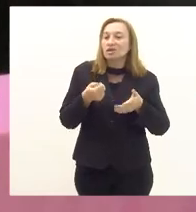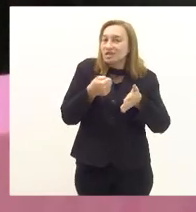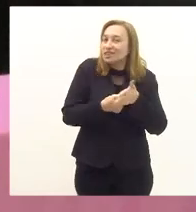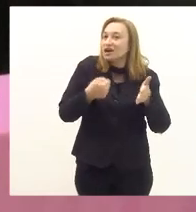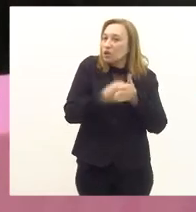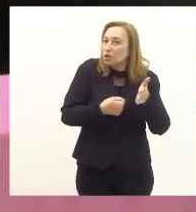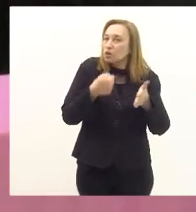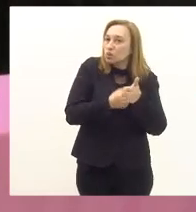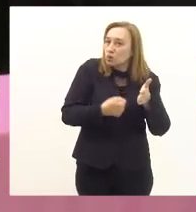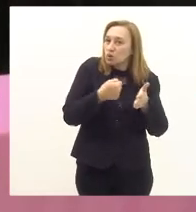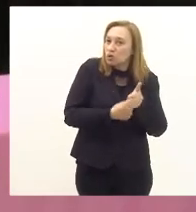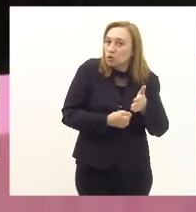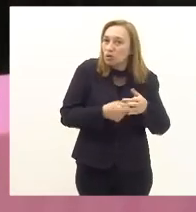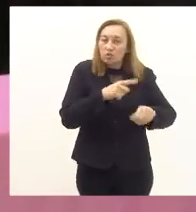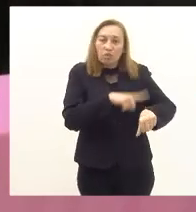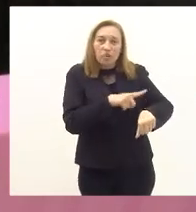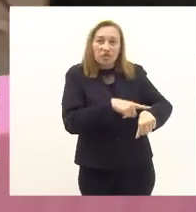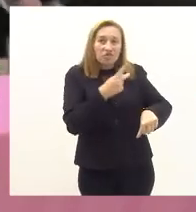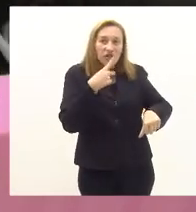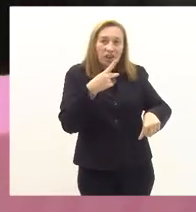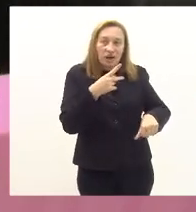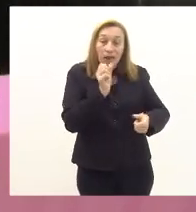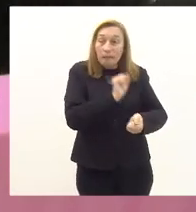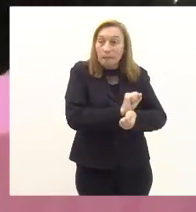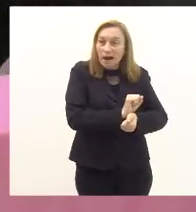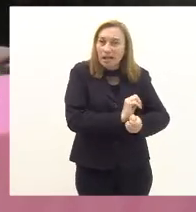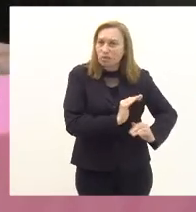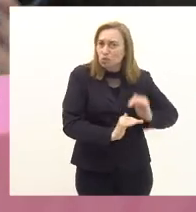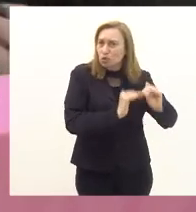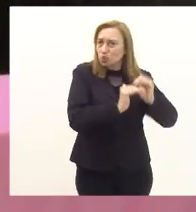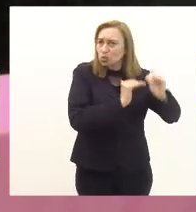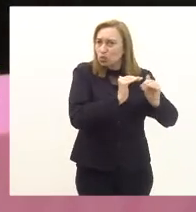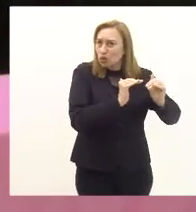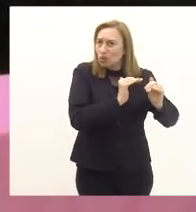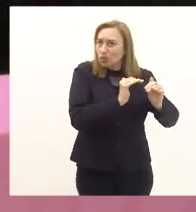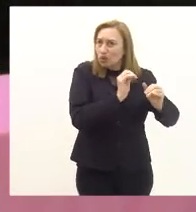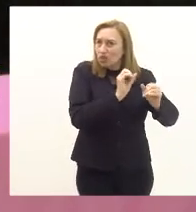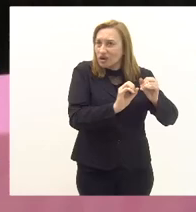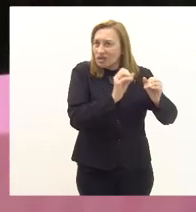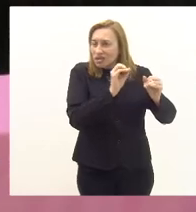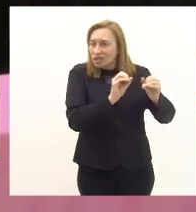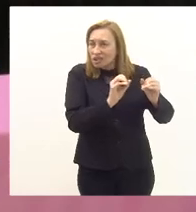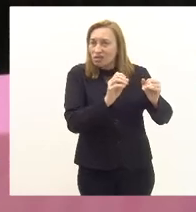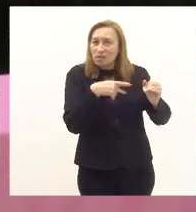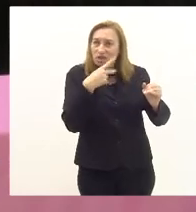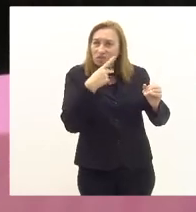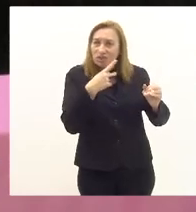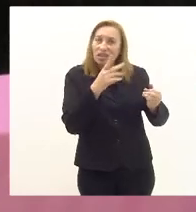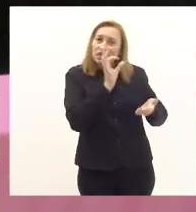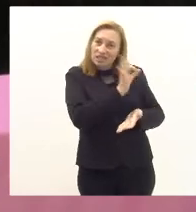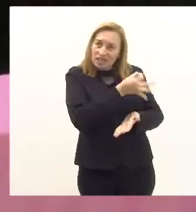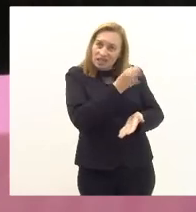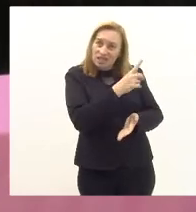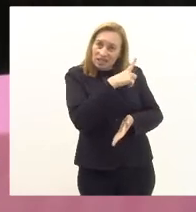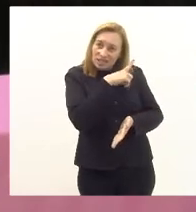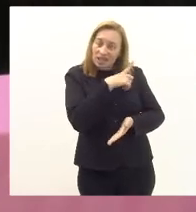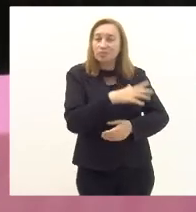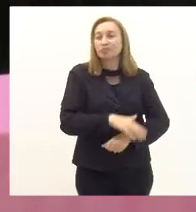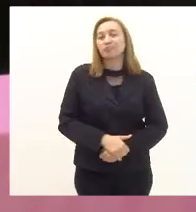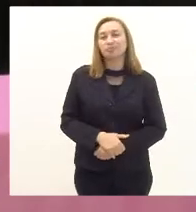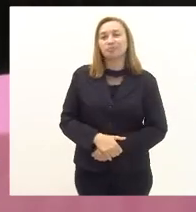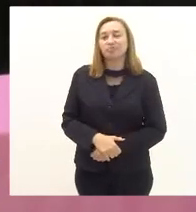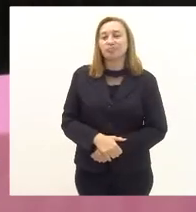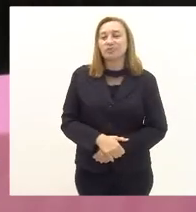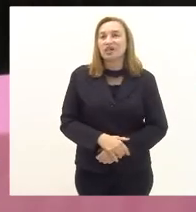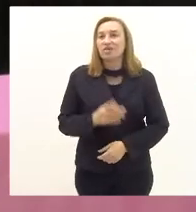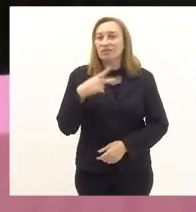de ter horas que a gente fala, nossa, paramos de evoluir. Vou ter que fazer aqui uns comentários. Realmente, você tem toda a razão.